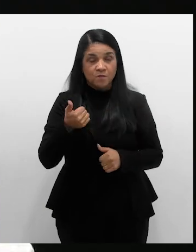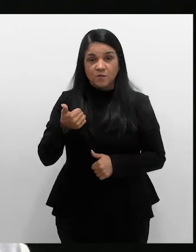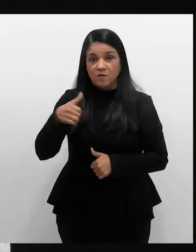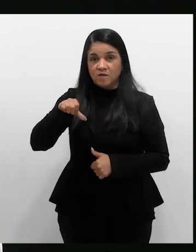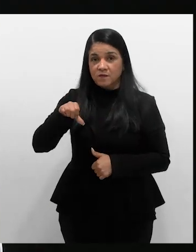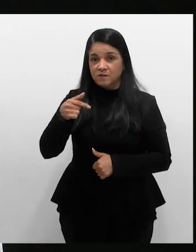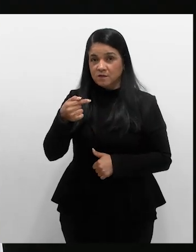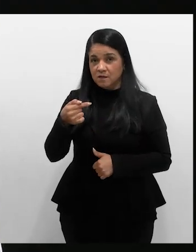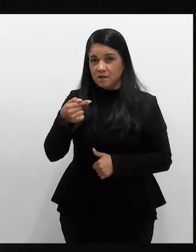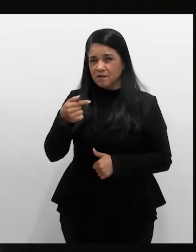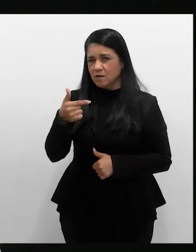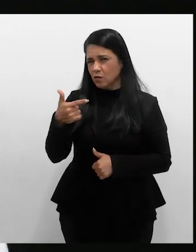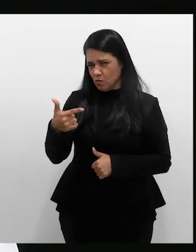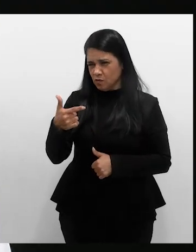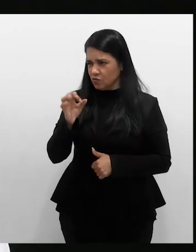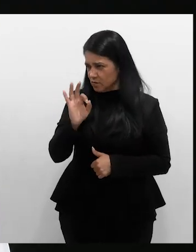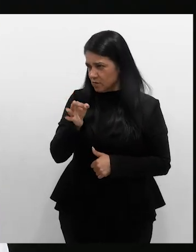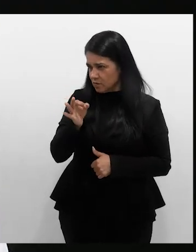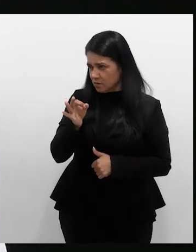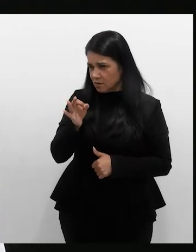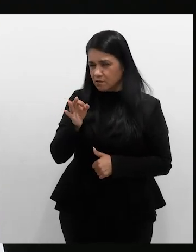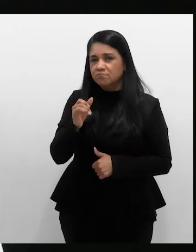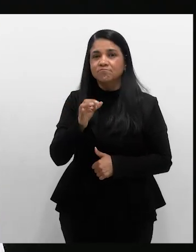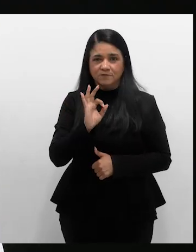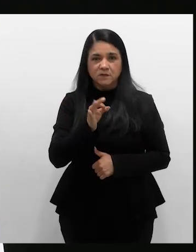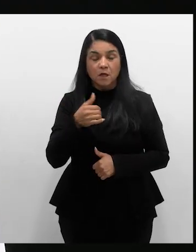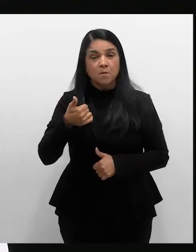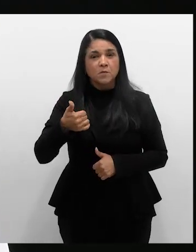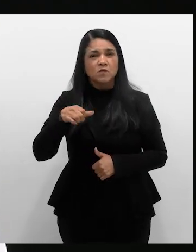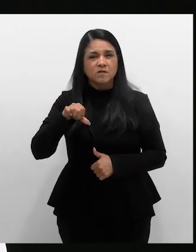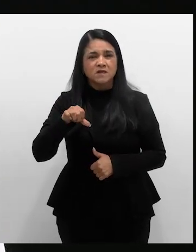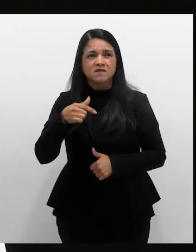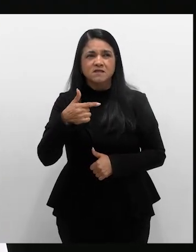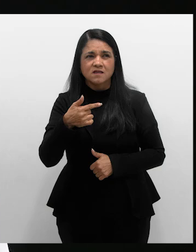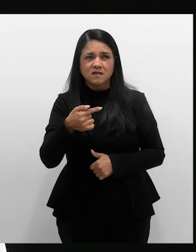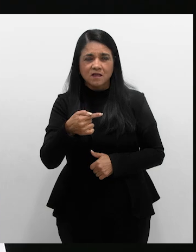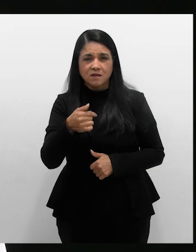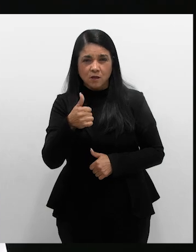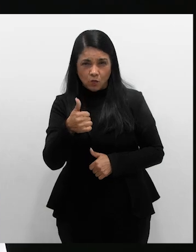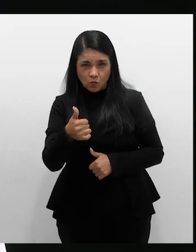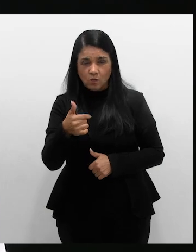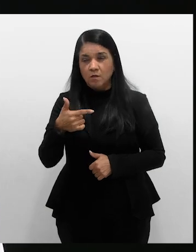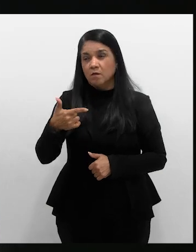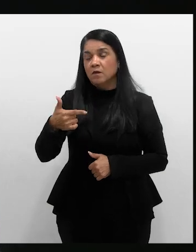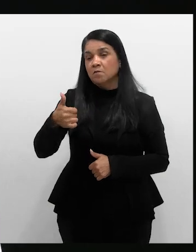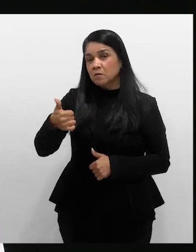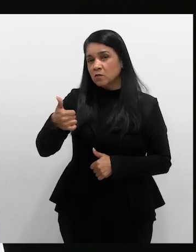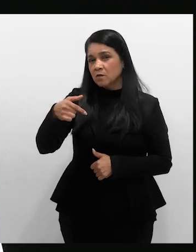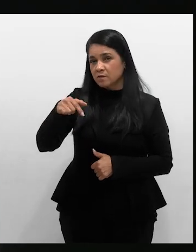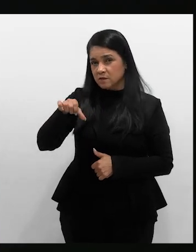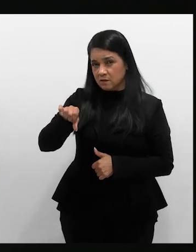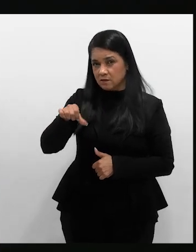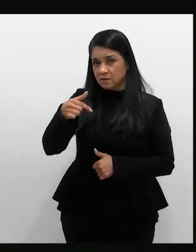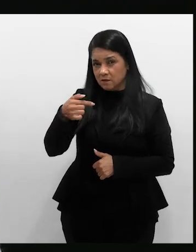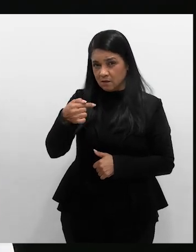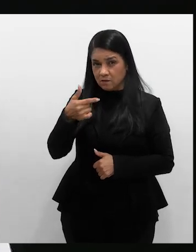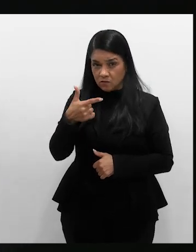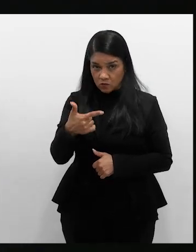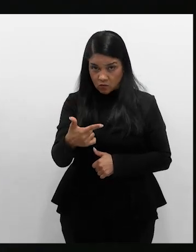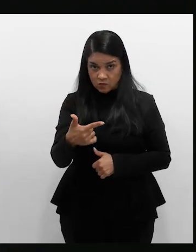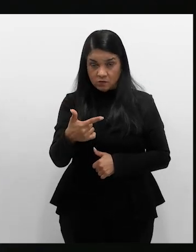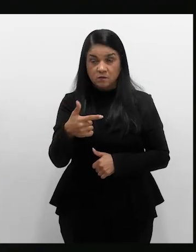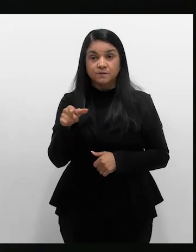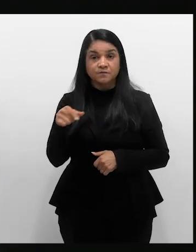que foi dos anos 72, se não me engano, né? 72. 72? Ele escreveu em 71, é a primeira de 72. 72, né? Então, ela